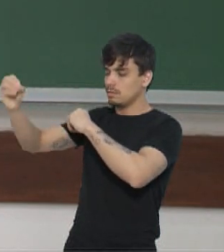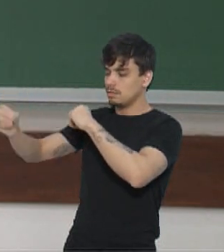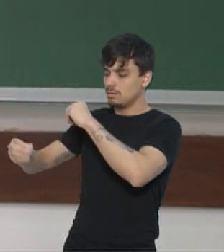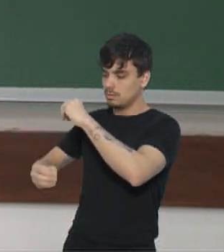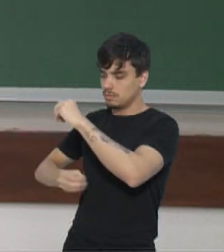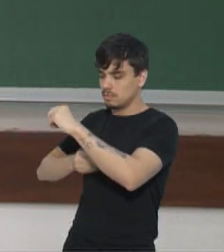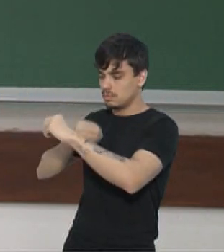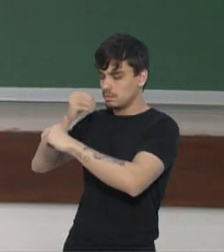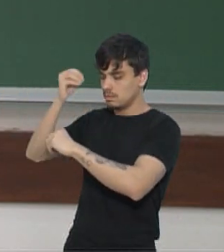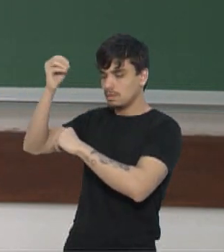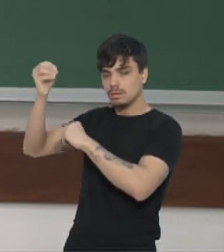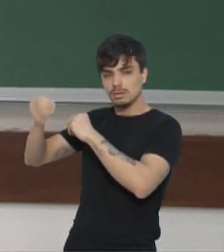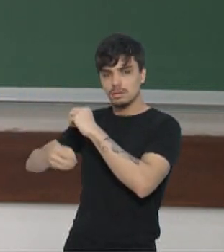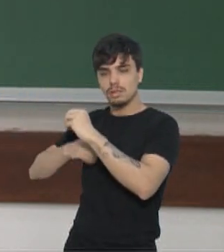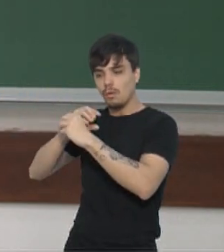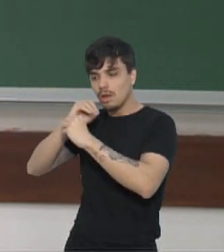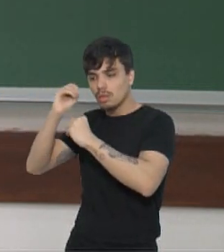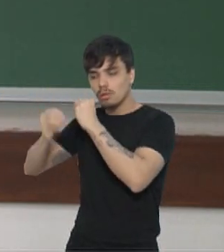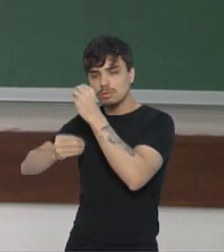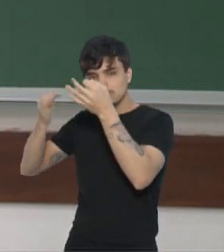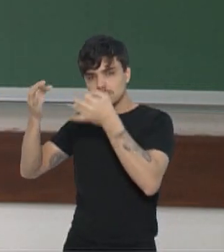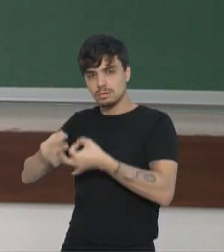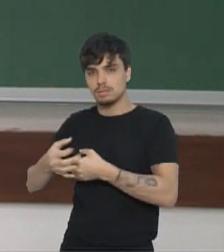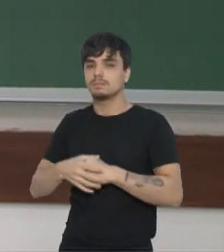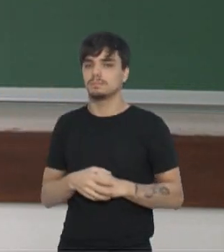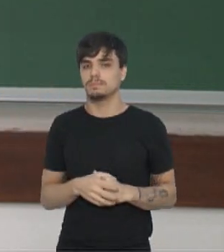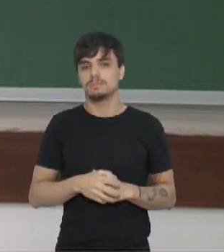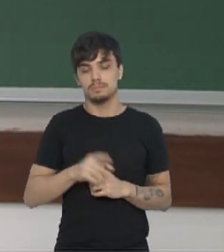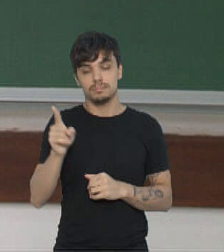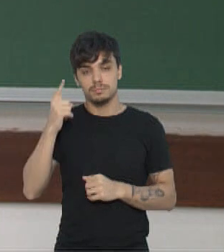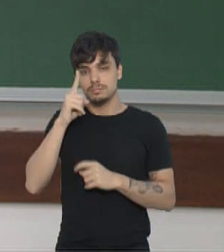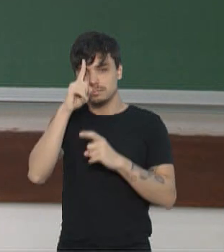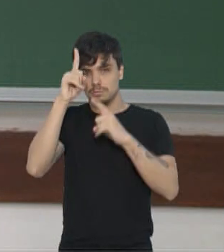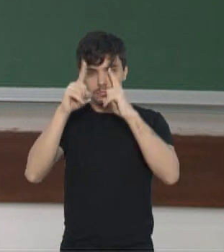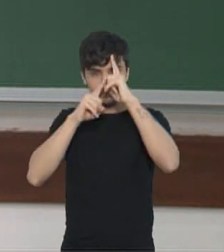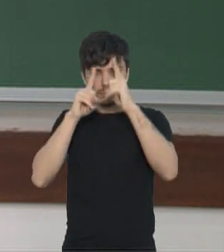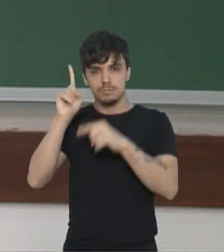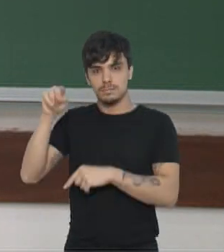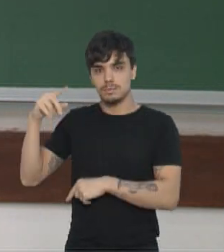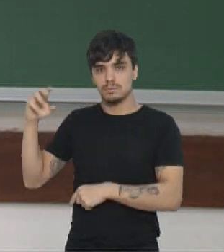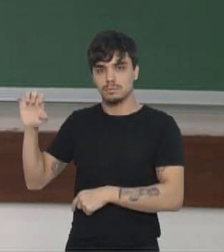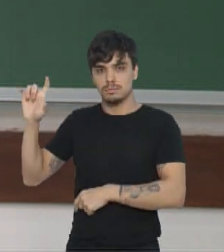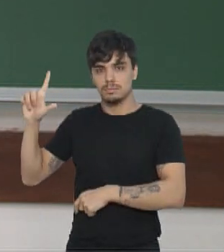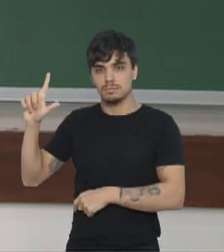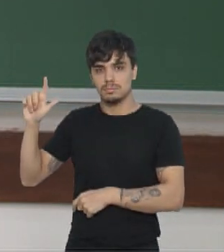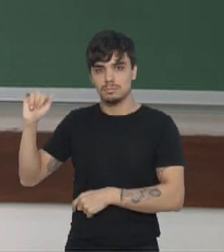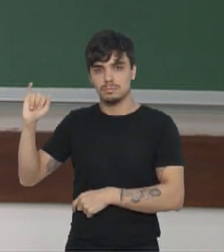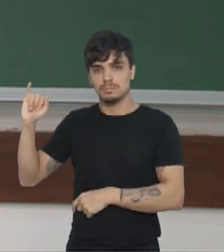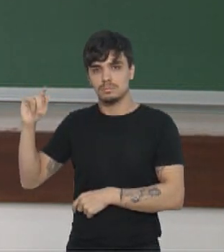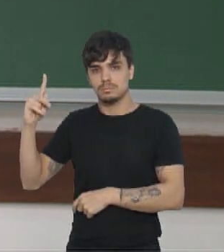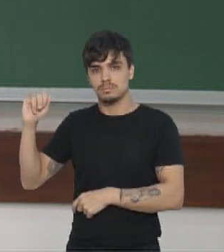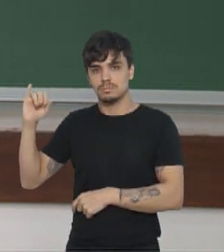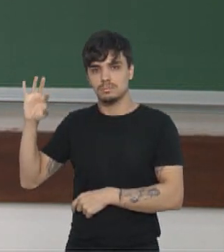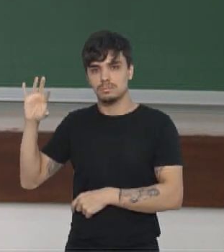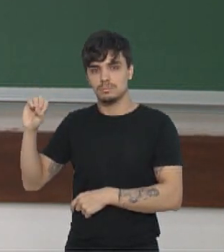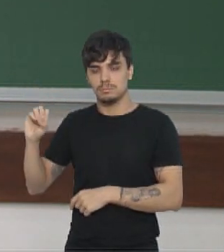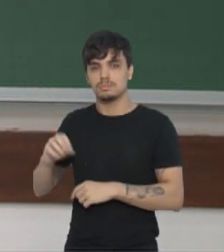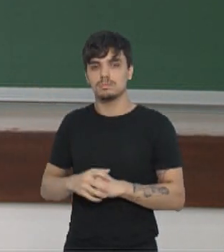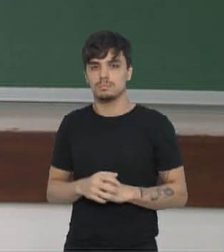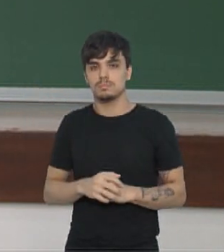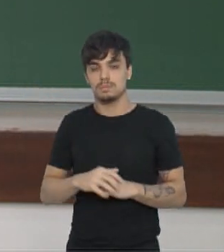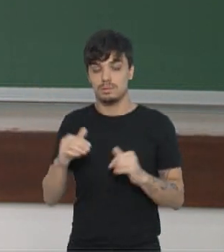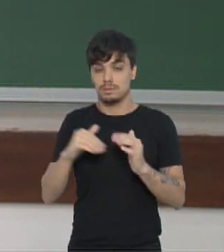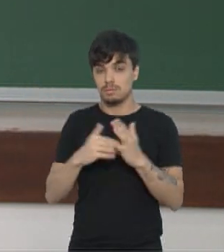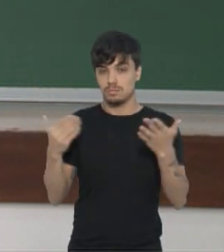assim achatadinho, não redondinho. Então essa ideia de ser elíptico é o que na verdade está vigorando